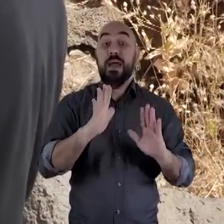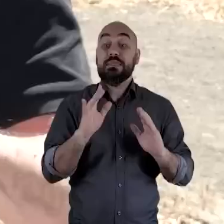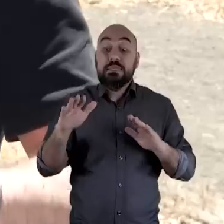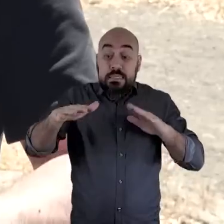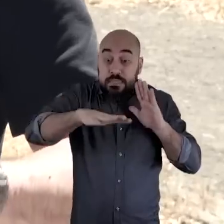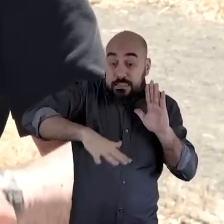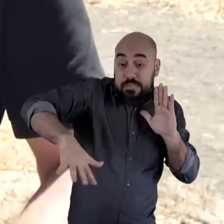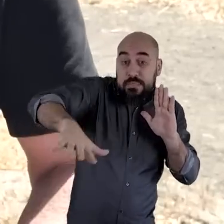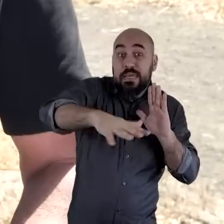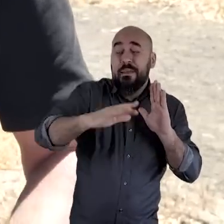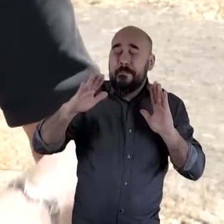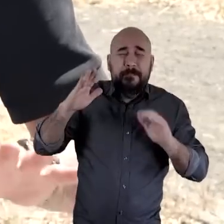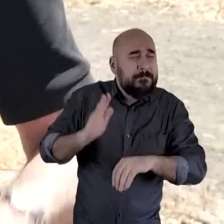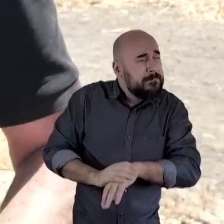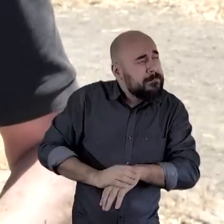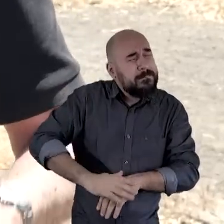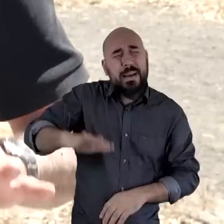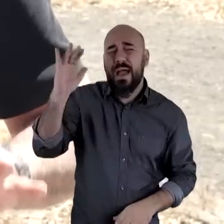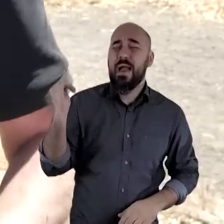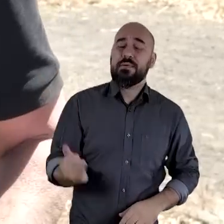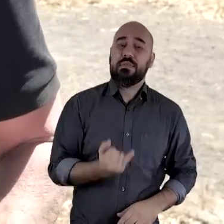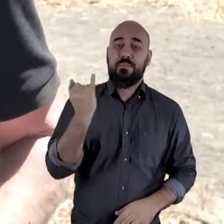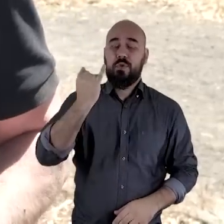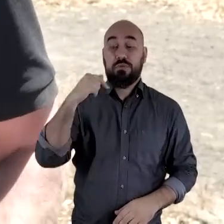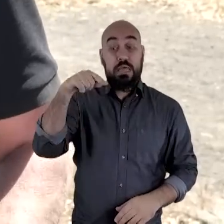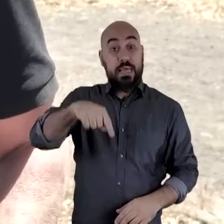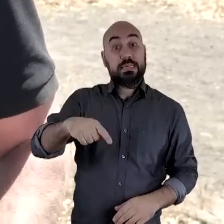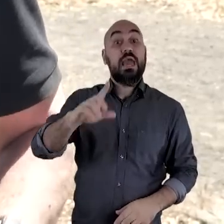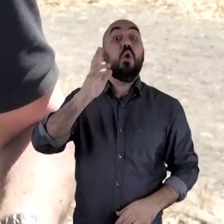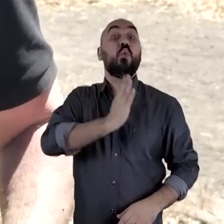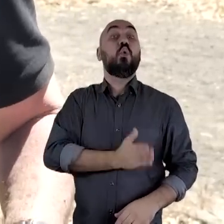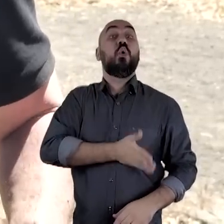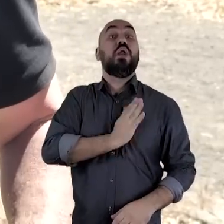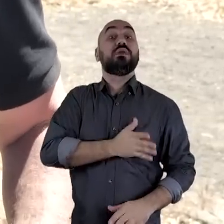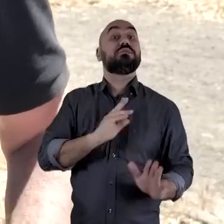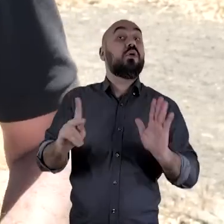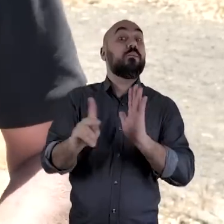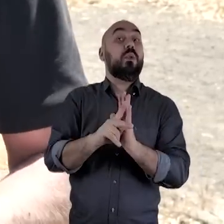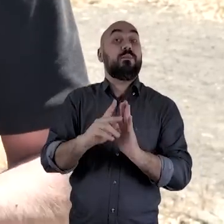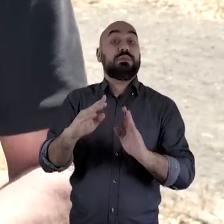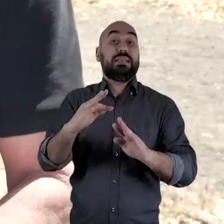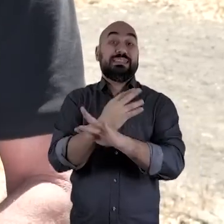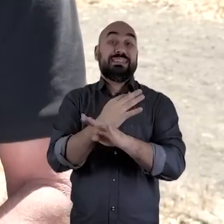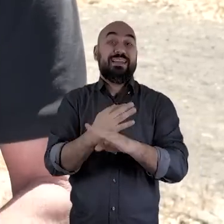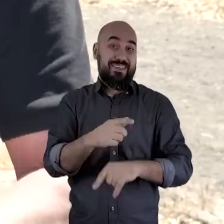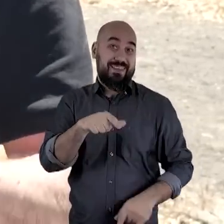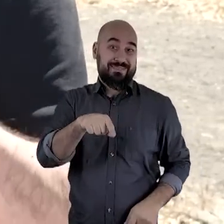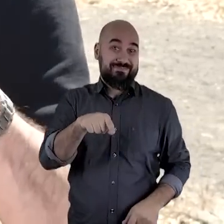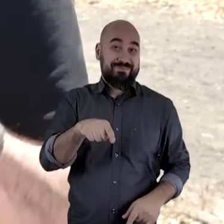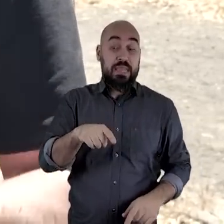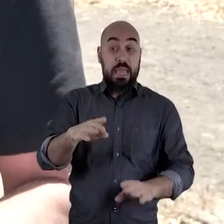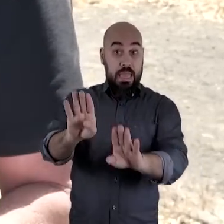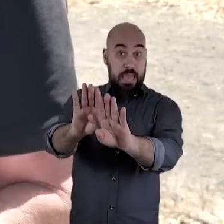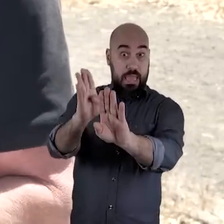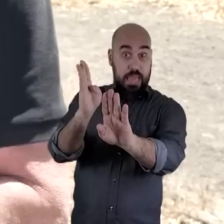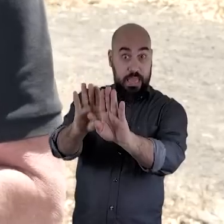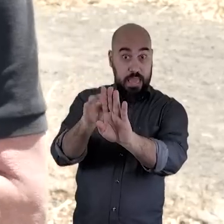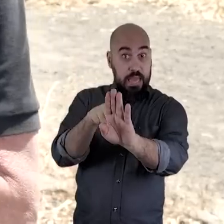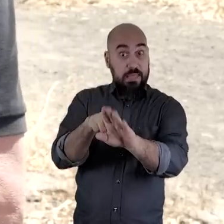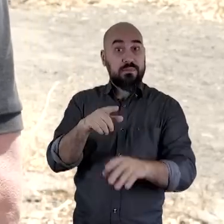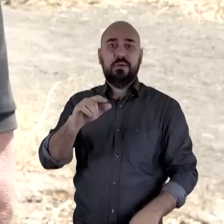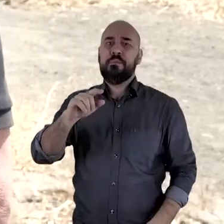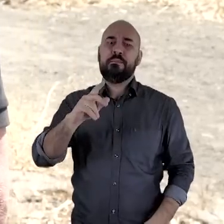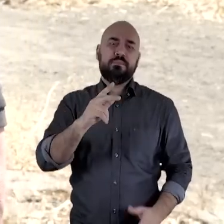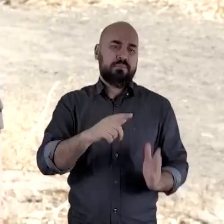mais importante dessa entrada. Esse é o coração e a alma da cidade. O portal é mencionado mais